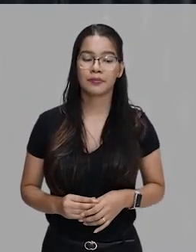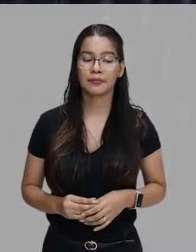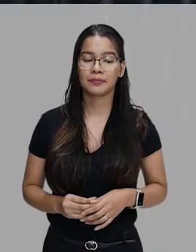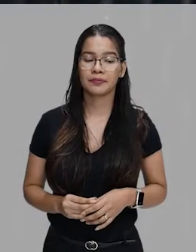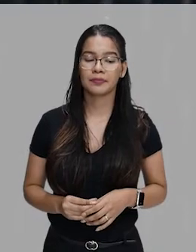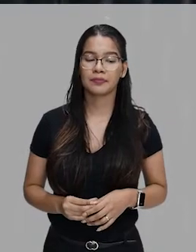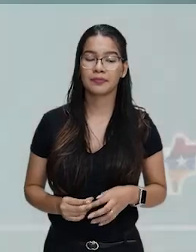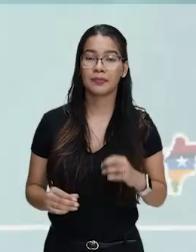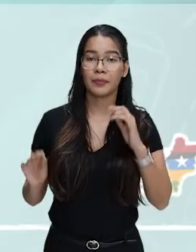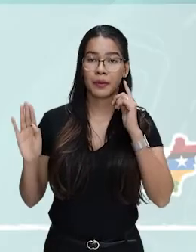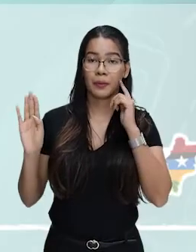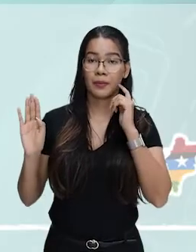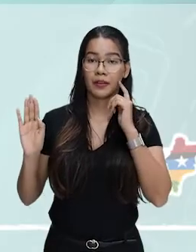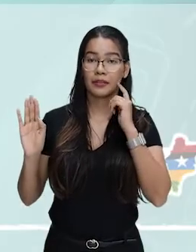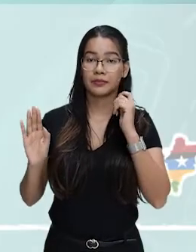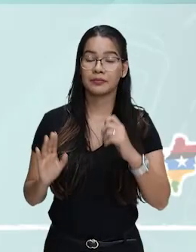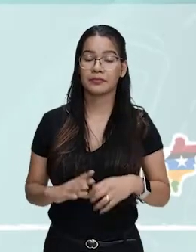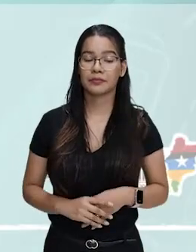Letra B,